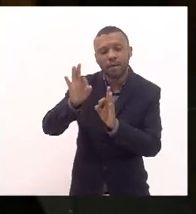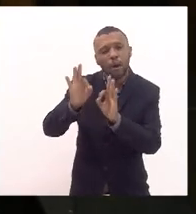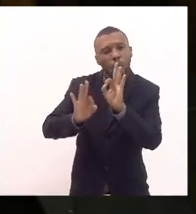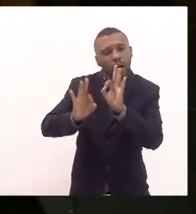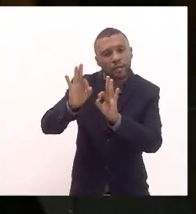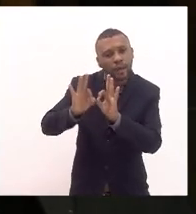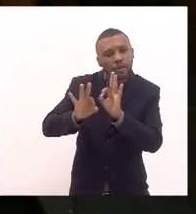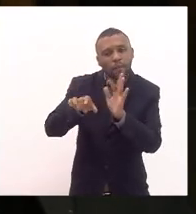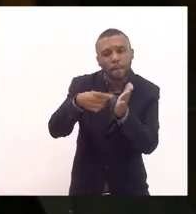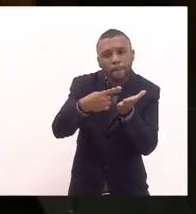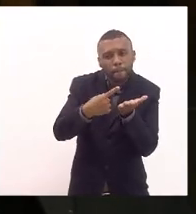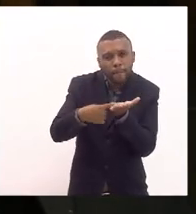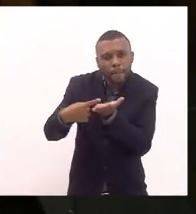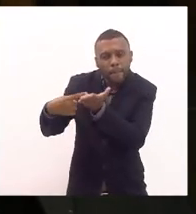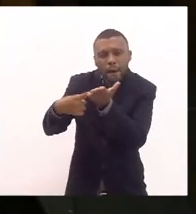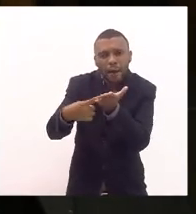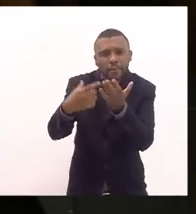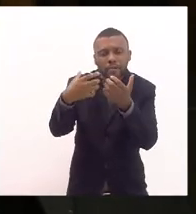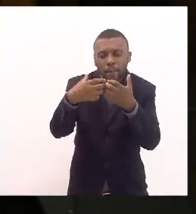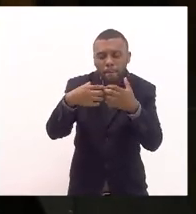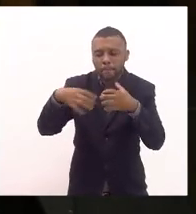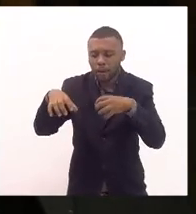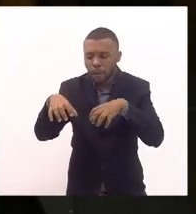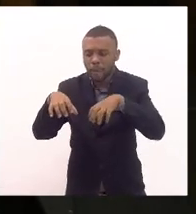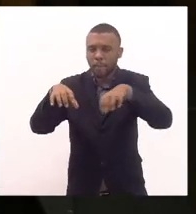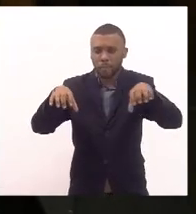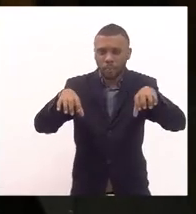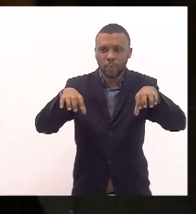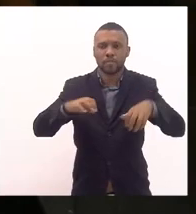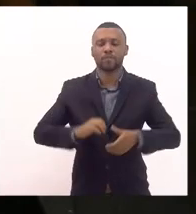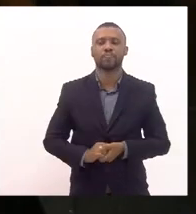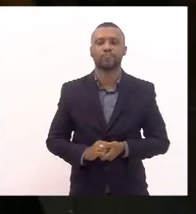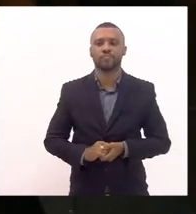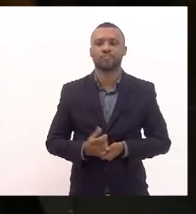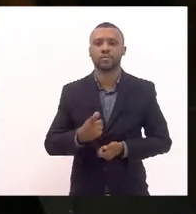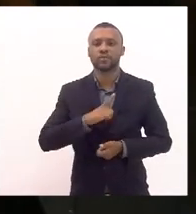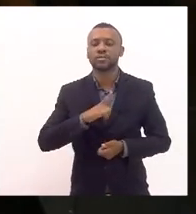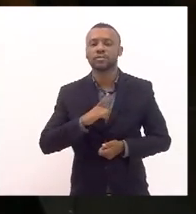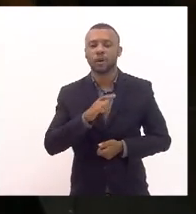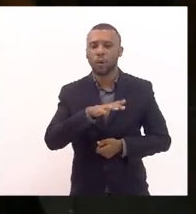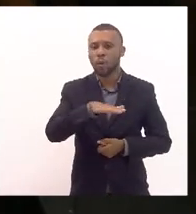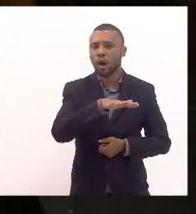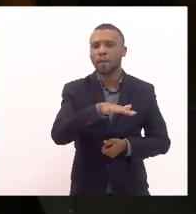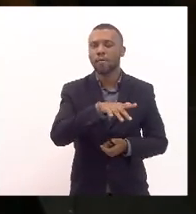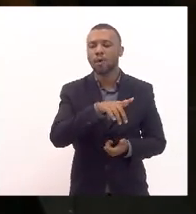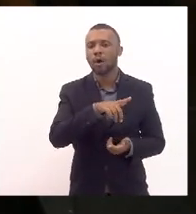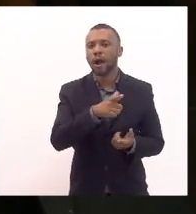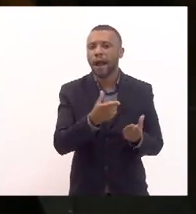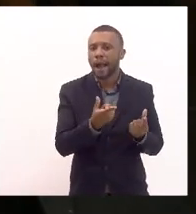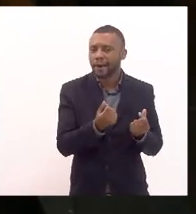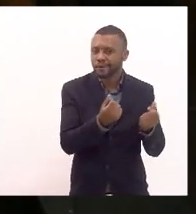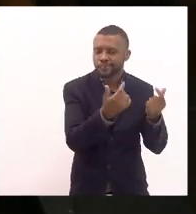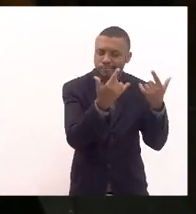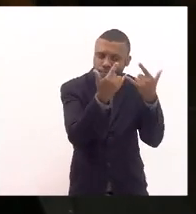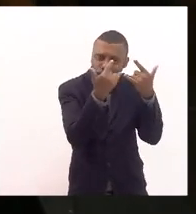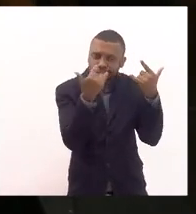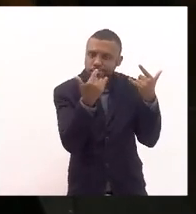é uma espécie de bipolaridade e havia o bloco capitalista liderado